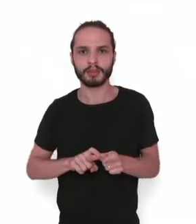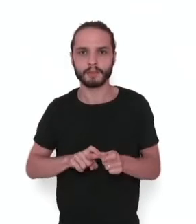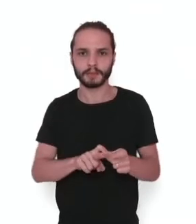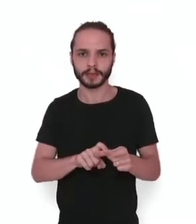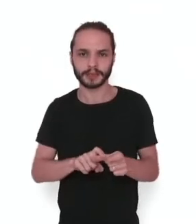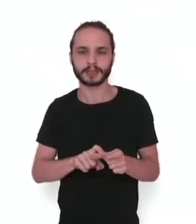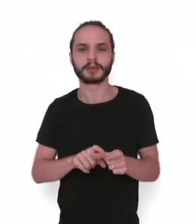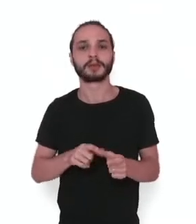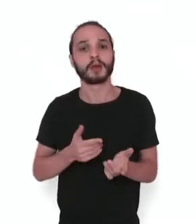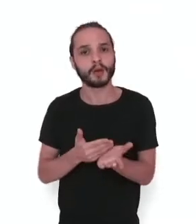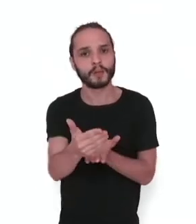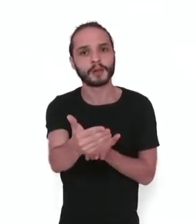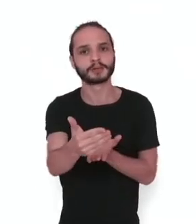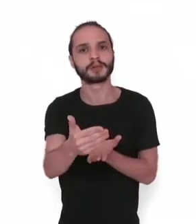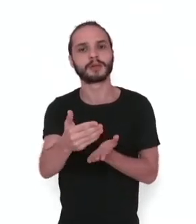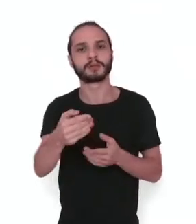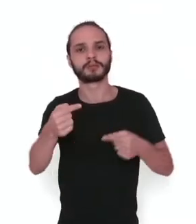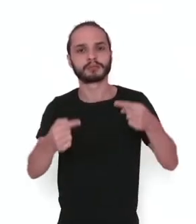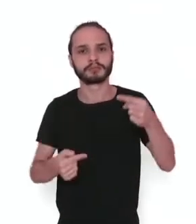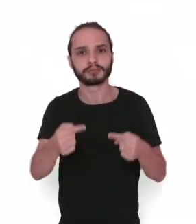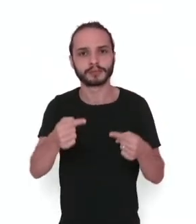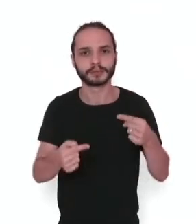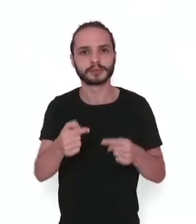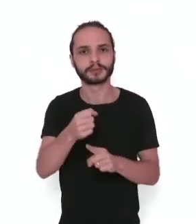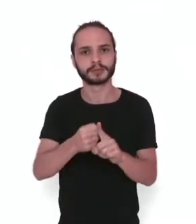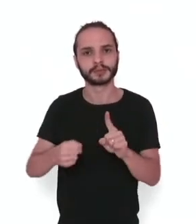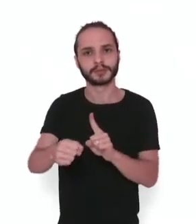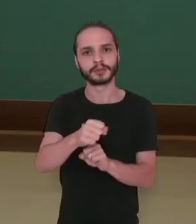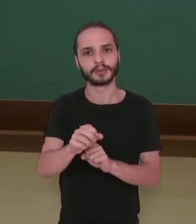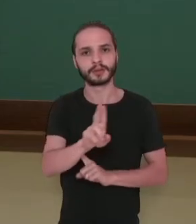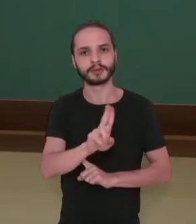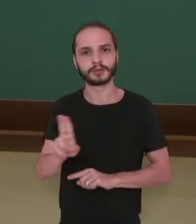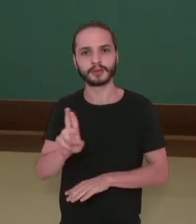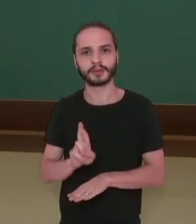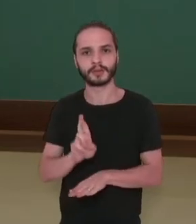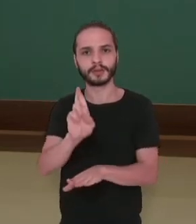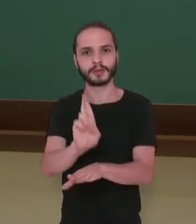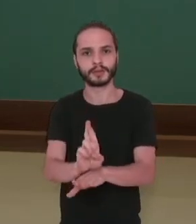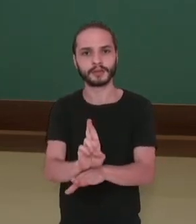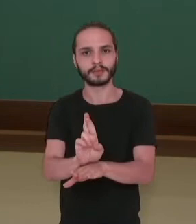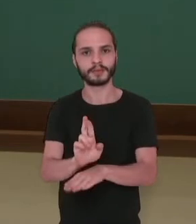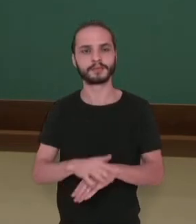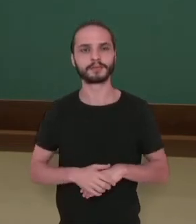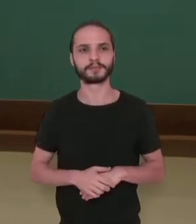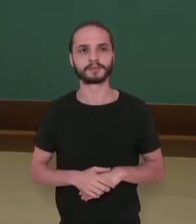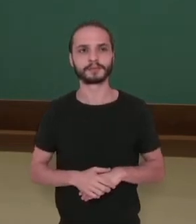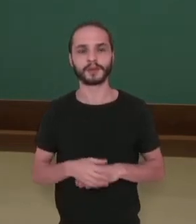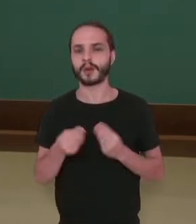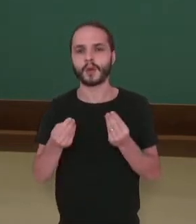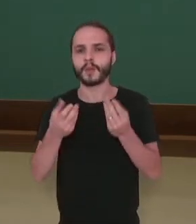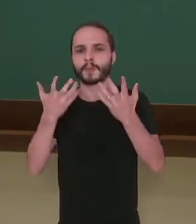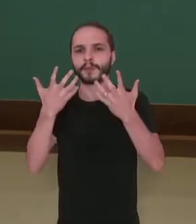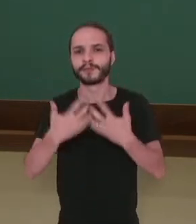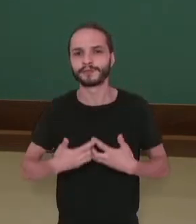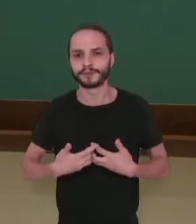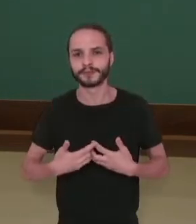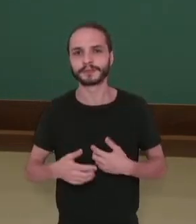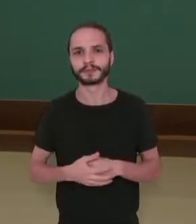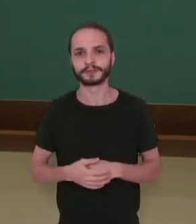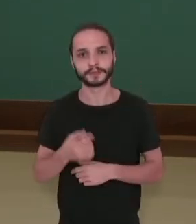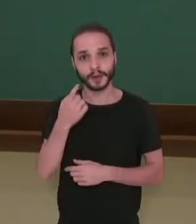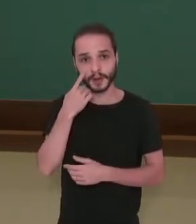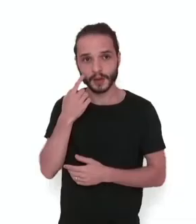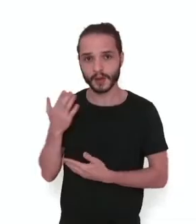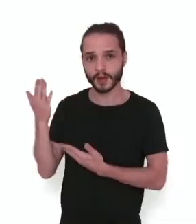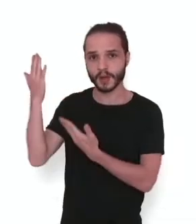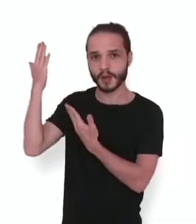de organização política e social chamada de feudalismo, ok? Então veja como funcionava esse feudo. Então nós temos a imagem